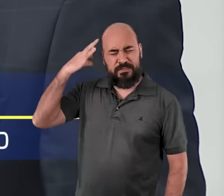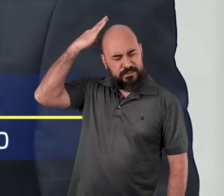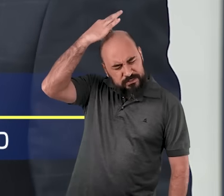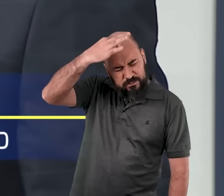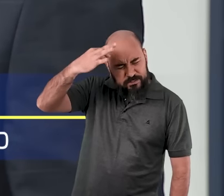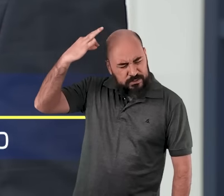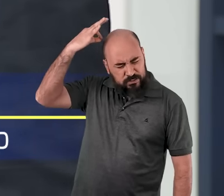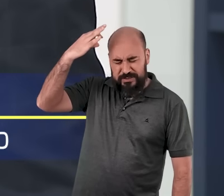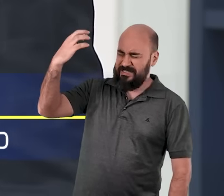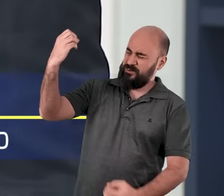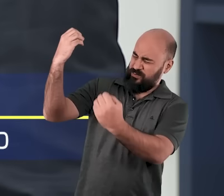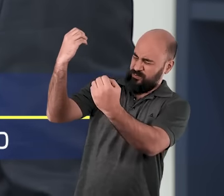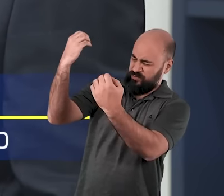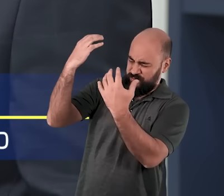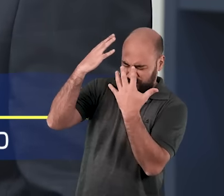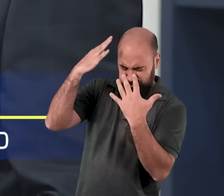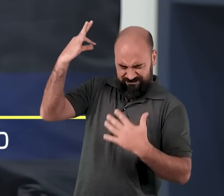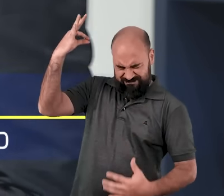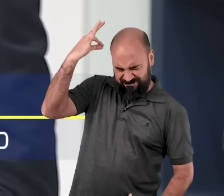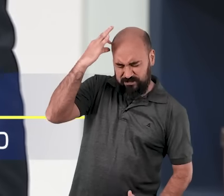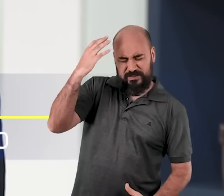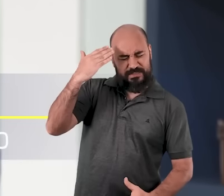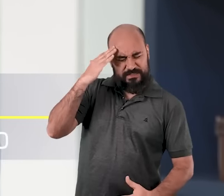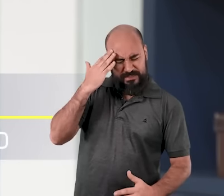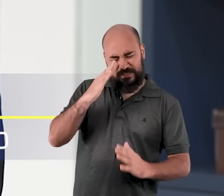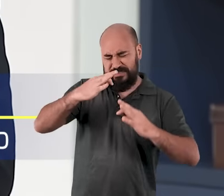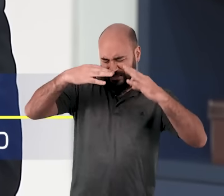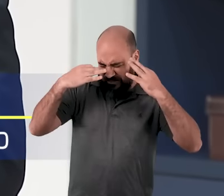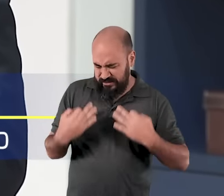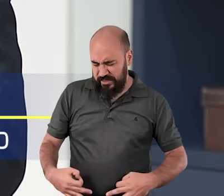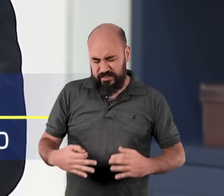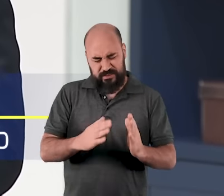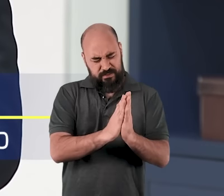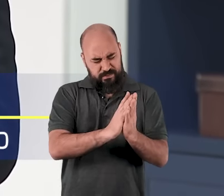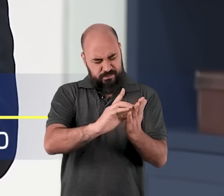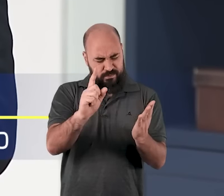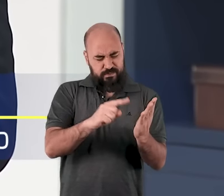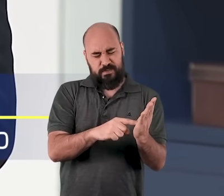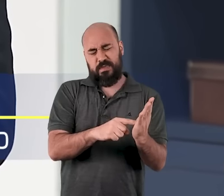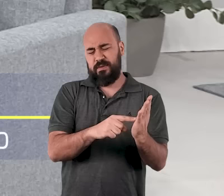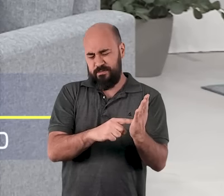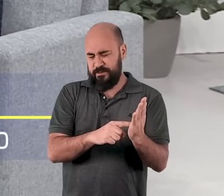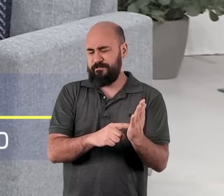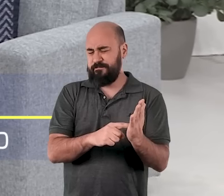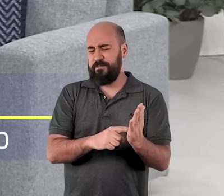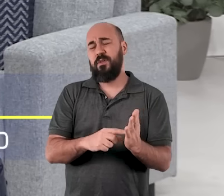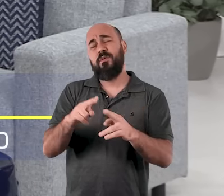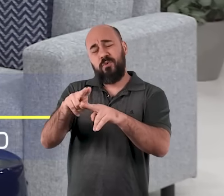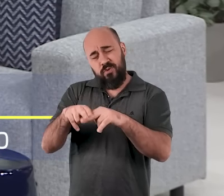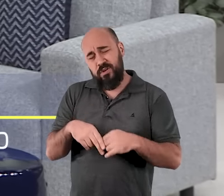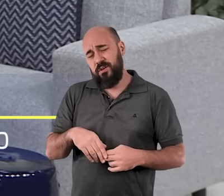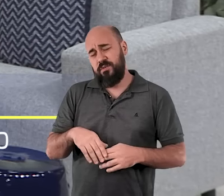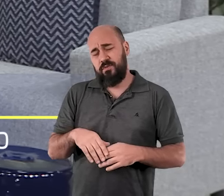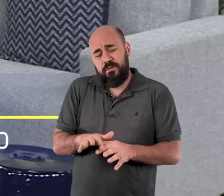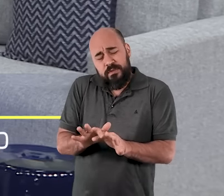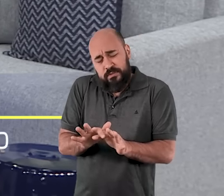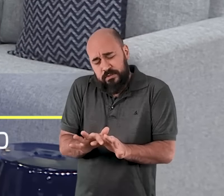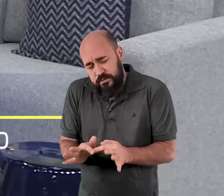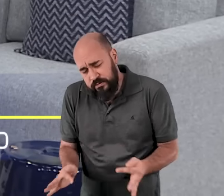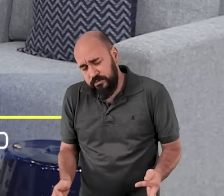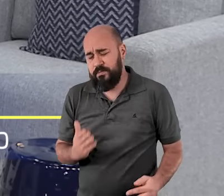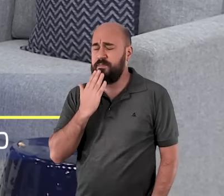Santo, para que nós tenhamos a compreensão correta da Tua Santa Palavra. Por isso, humildemente, Senhor, pedimos